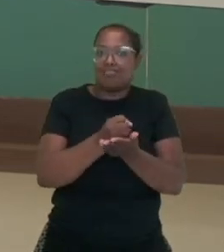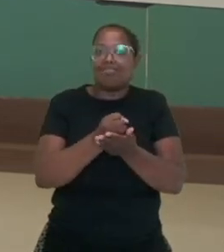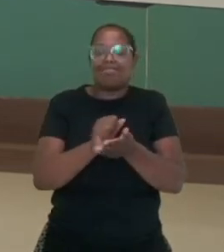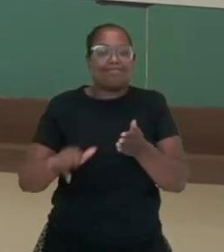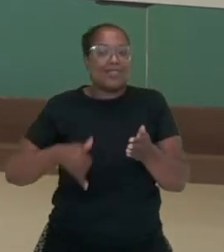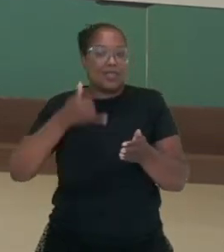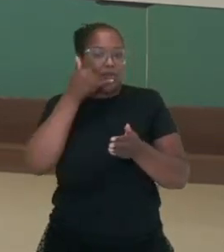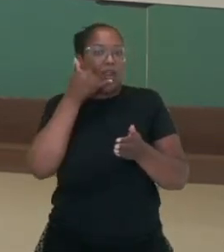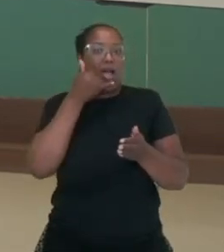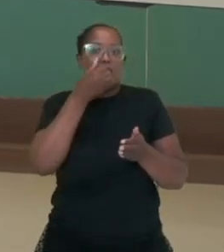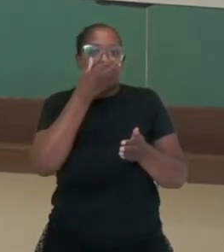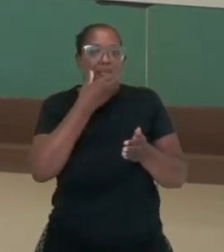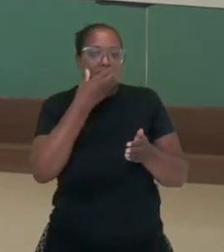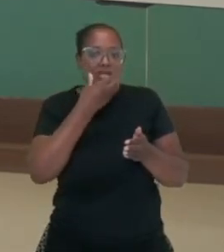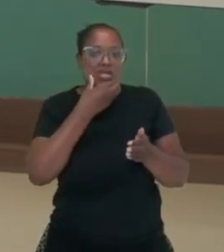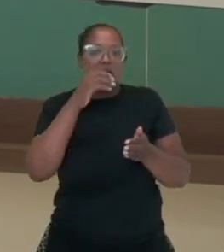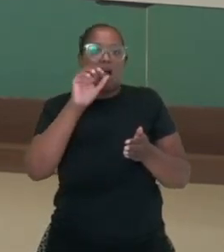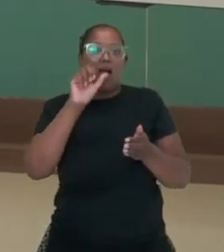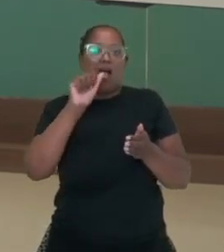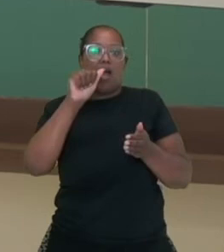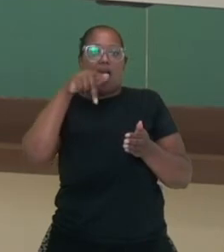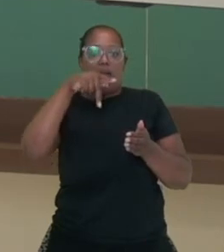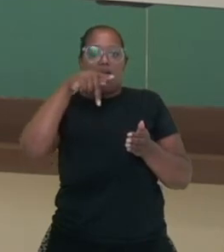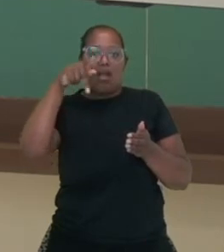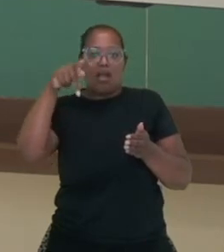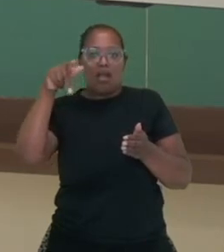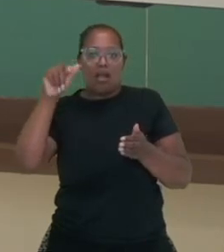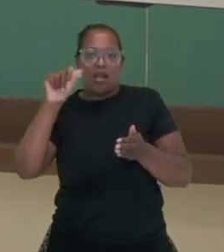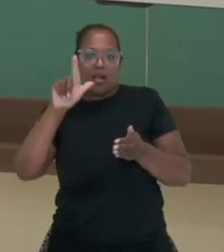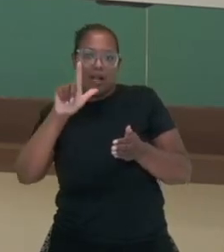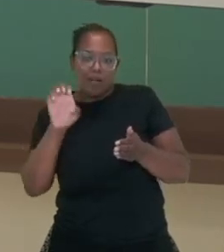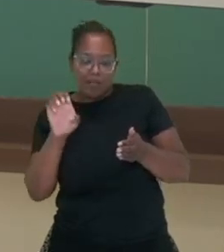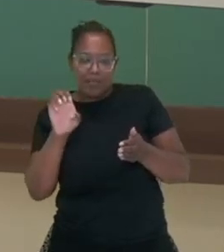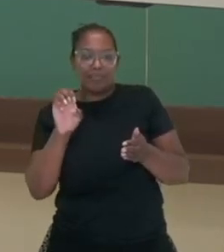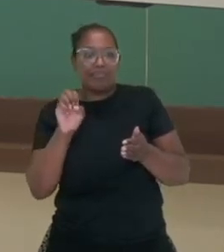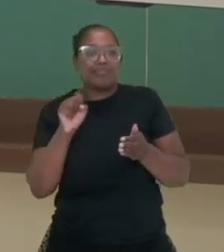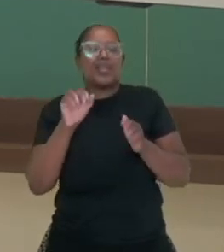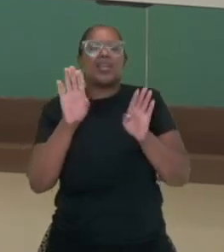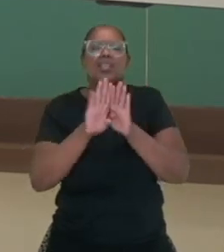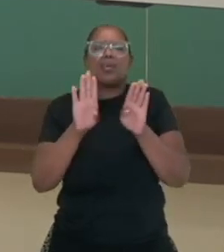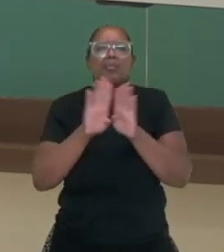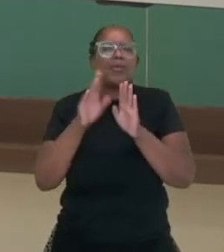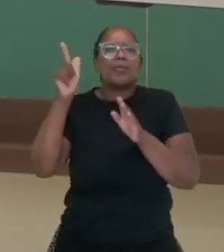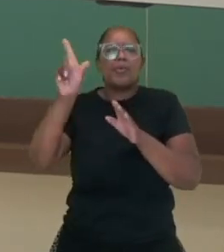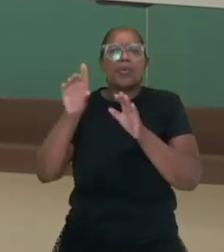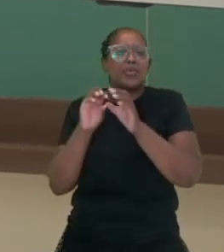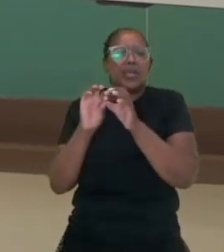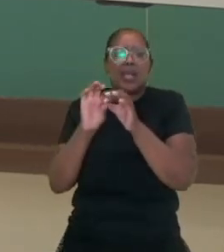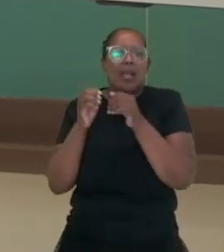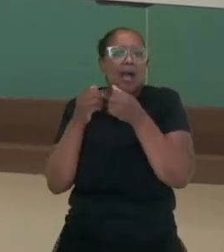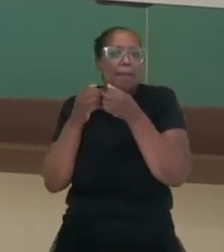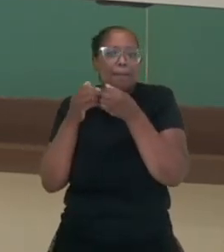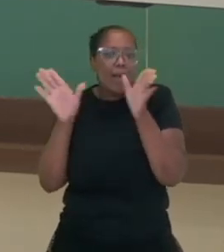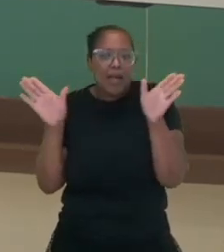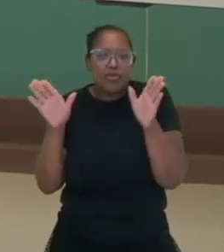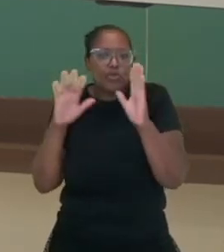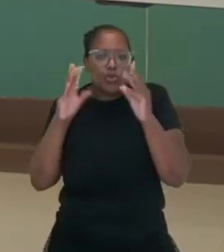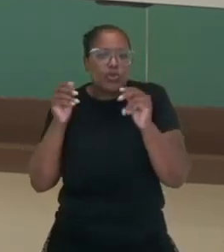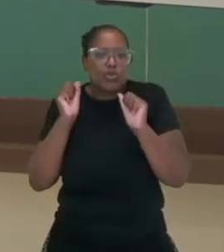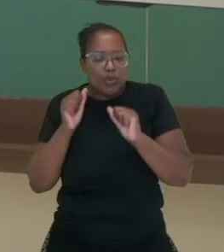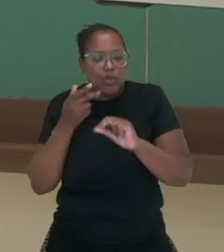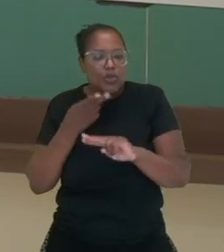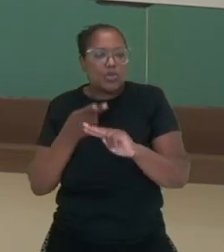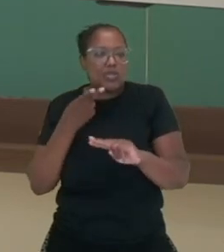tá? E o Android, que é um sistema operacional aberto, de código aberto, né? Ou